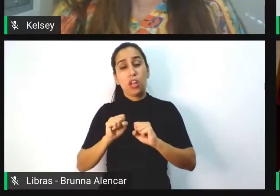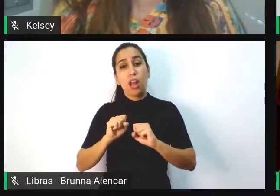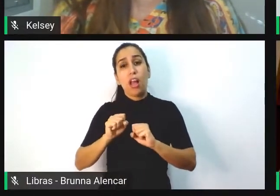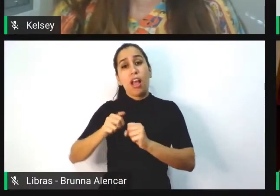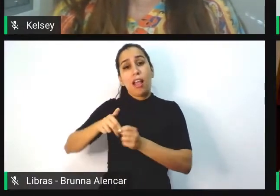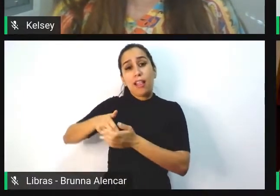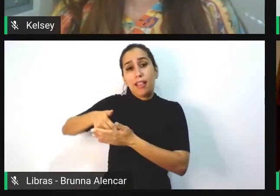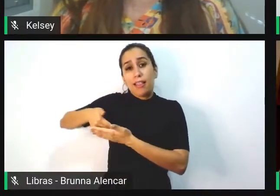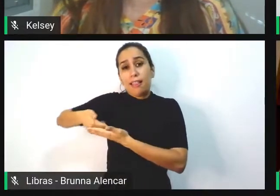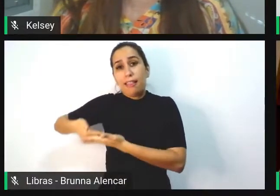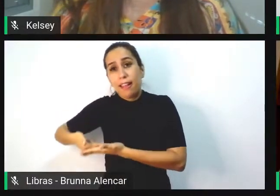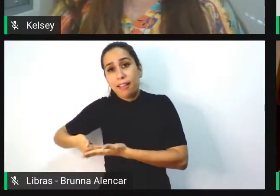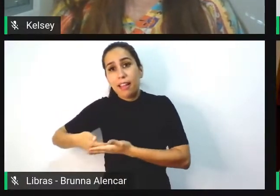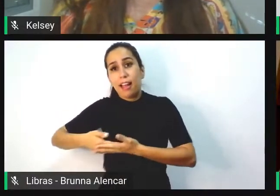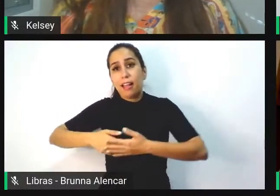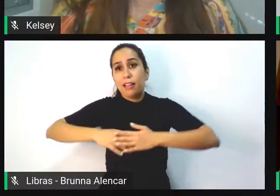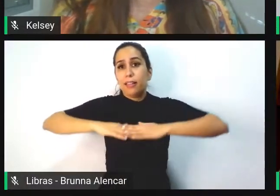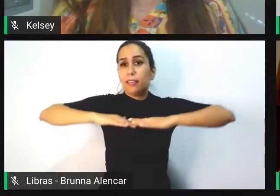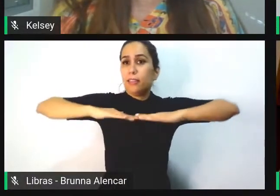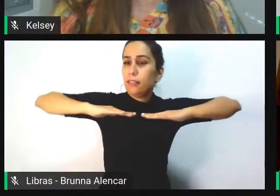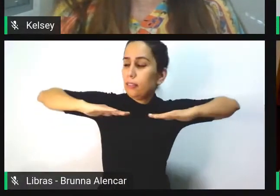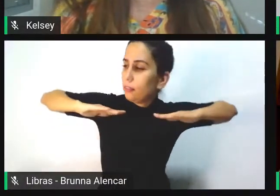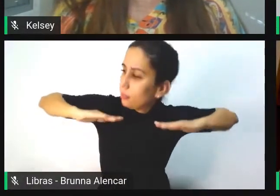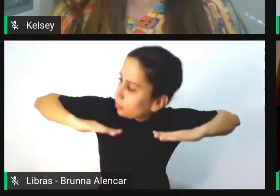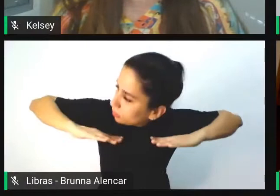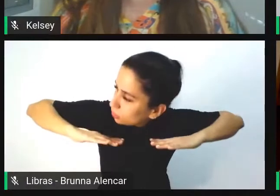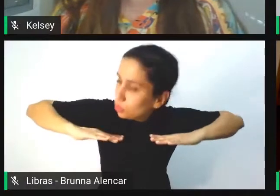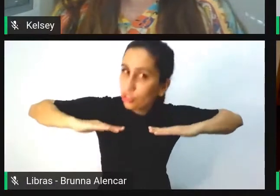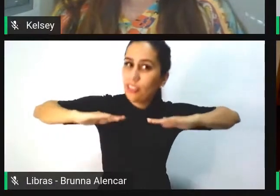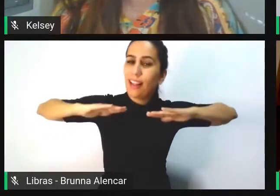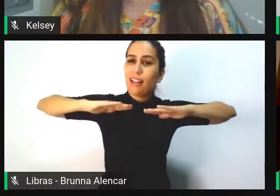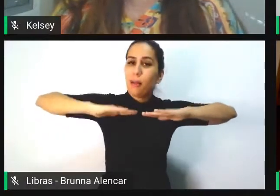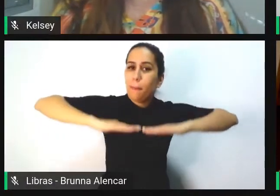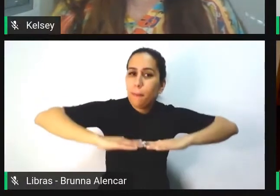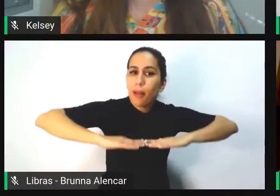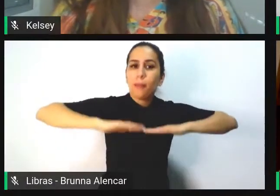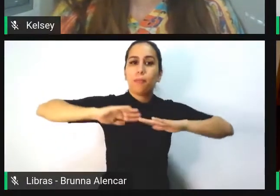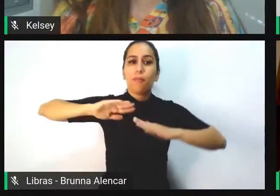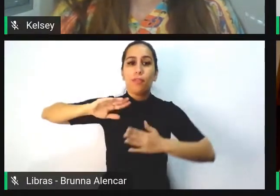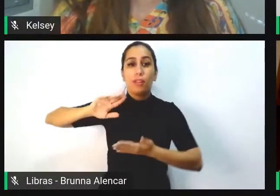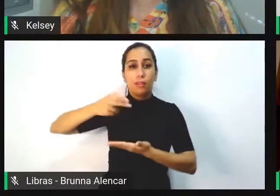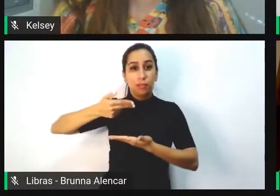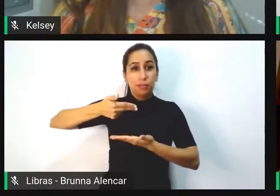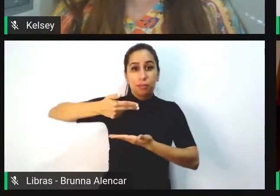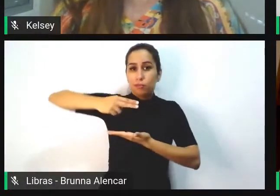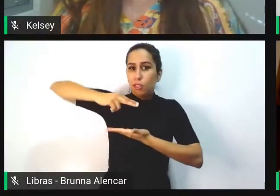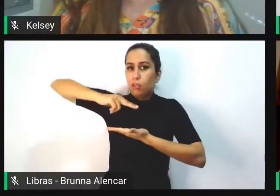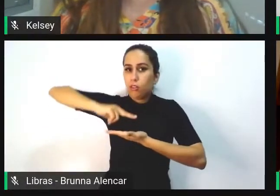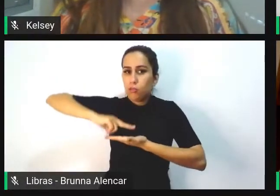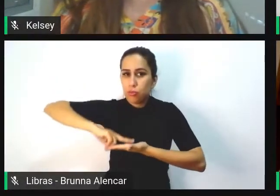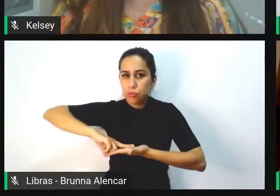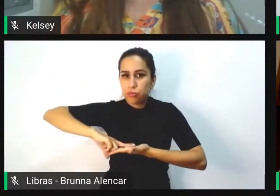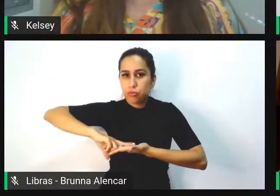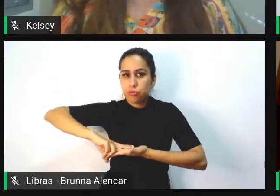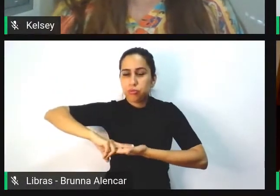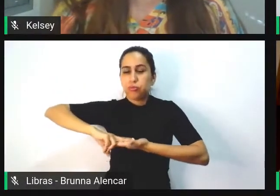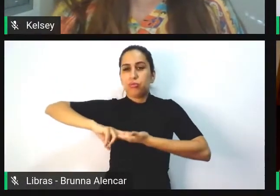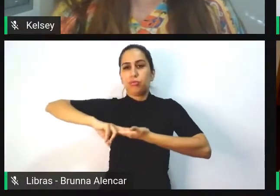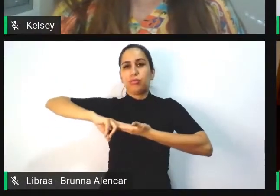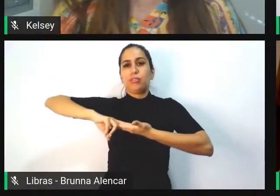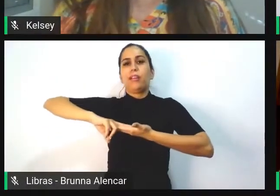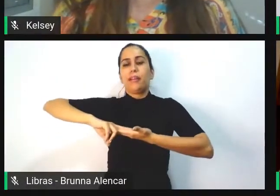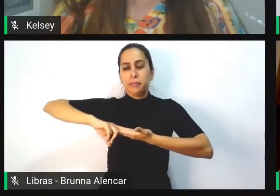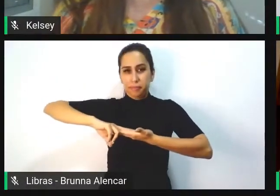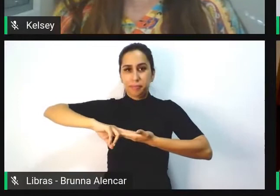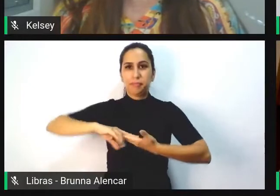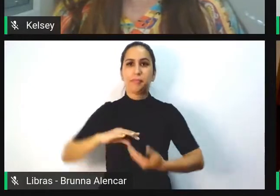né? Porque quando eu deito na posição de bruços, eu estou favorecendo que a minha lordose lombar apareça.